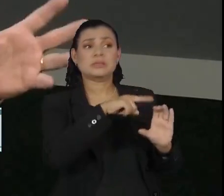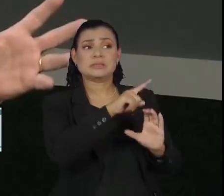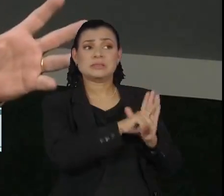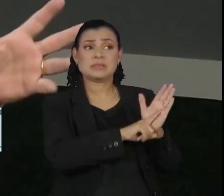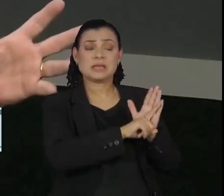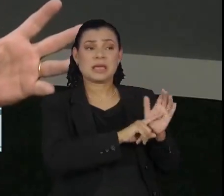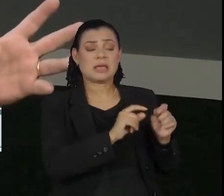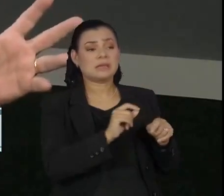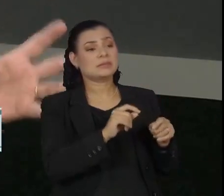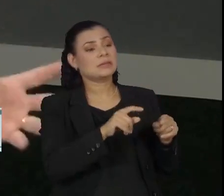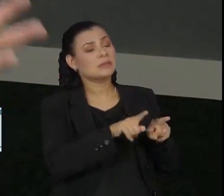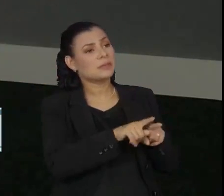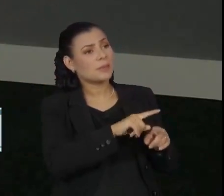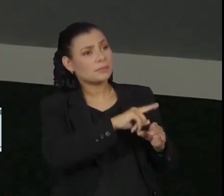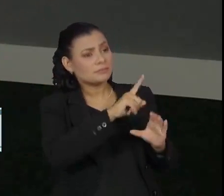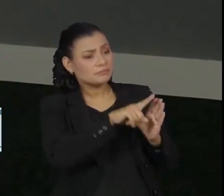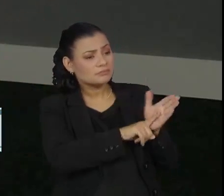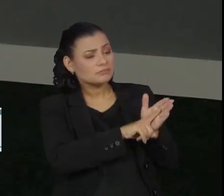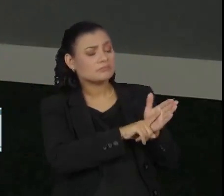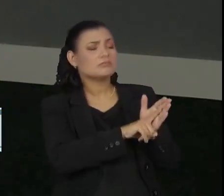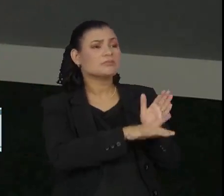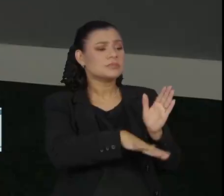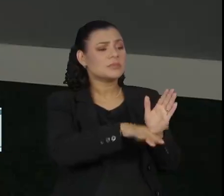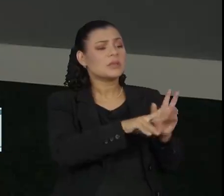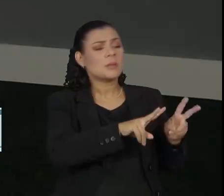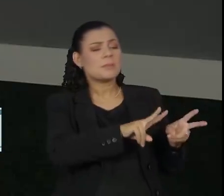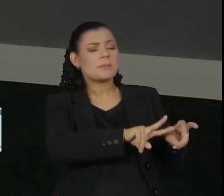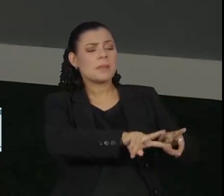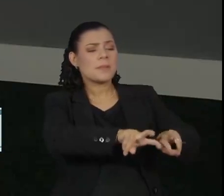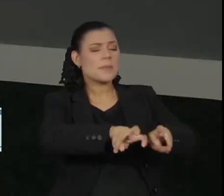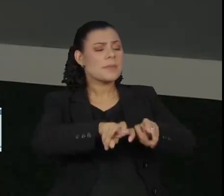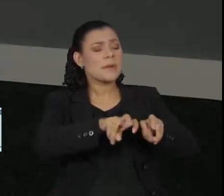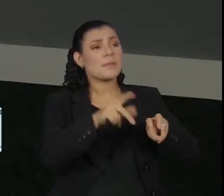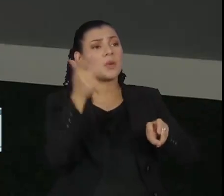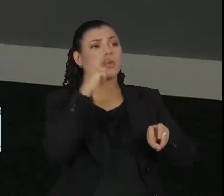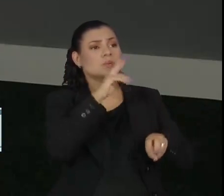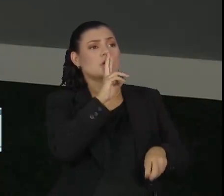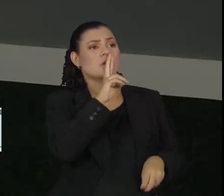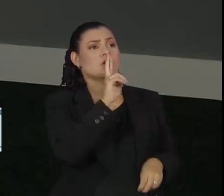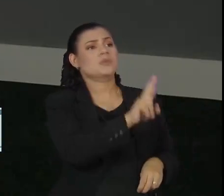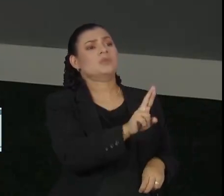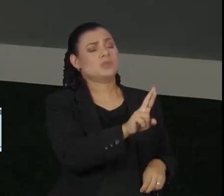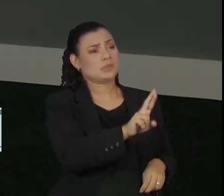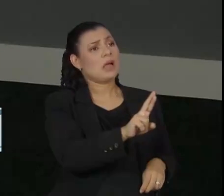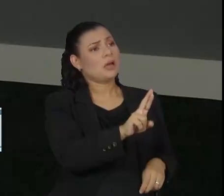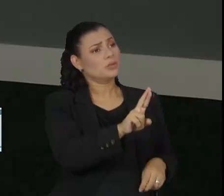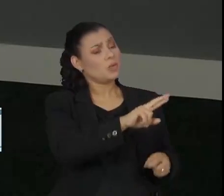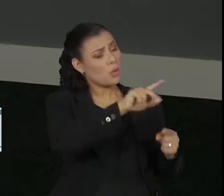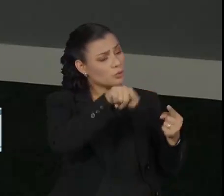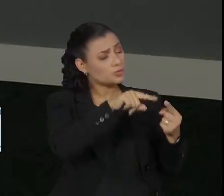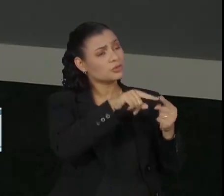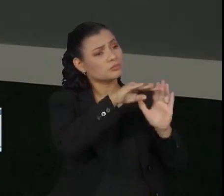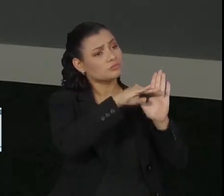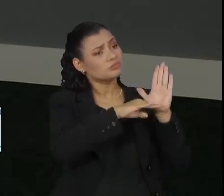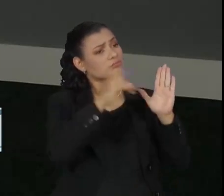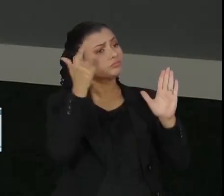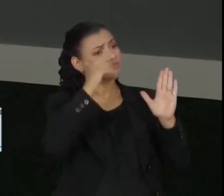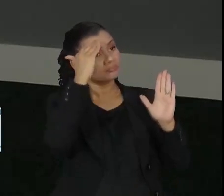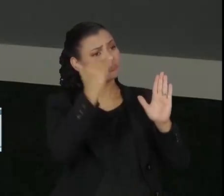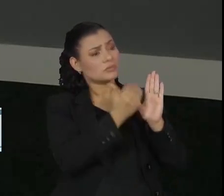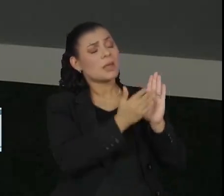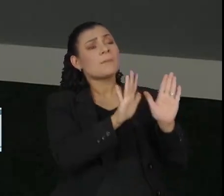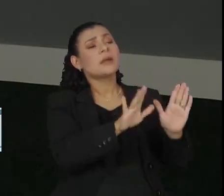faz, os pesquisadores fazem, mas para que esses resultados de fato cumpram o seu objetivo, depende